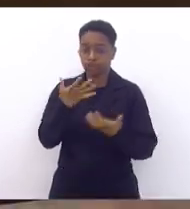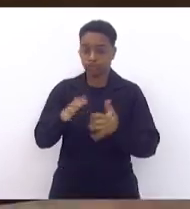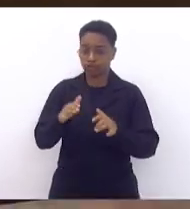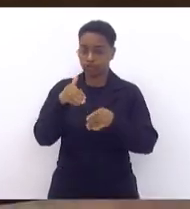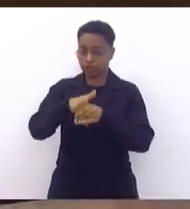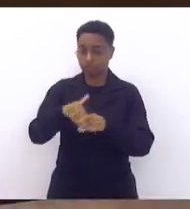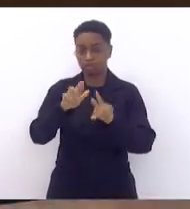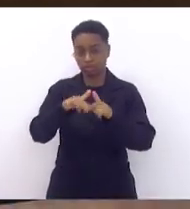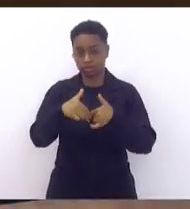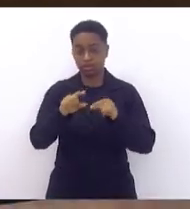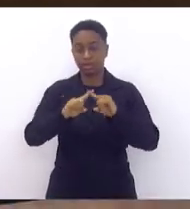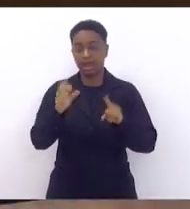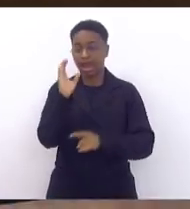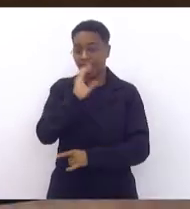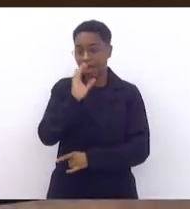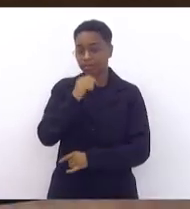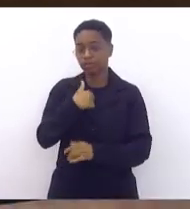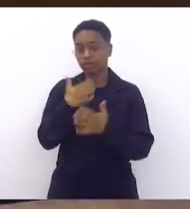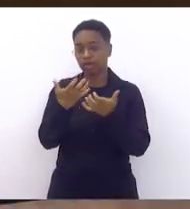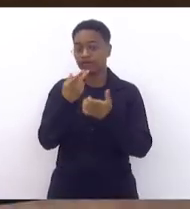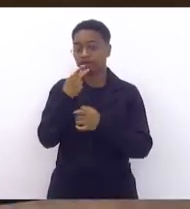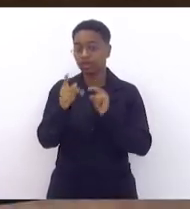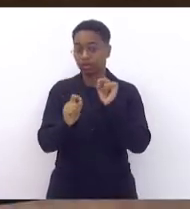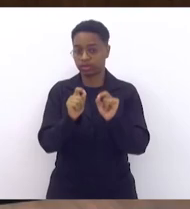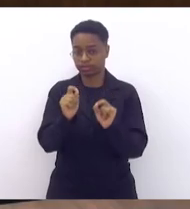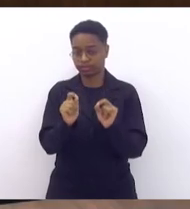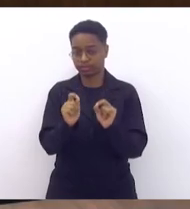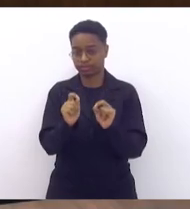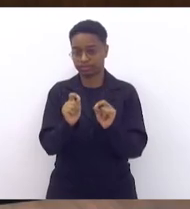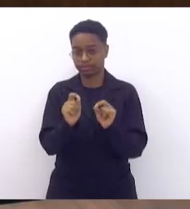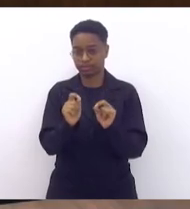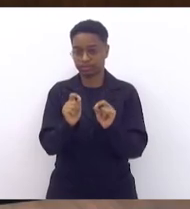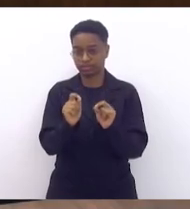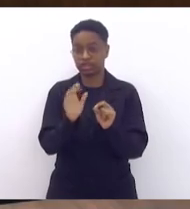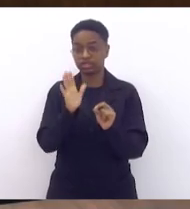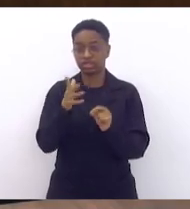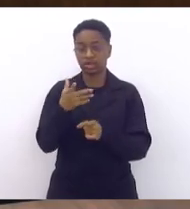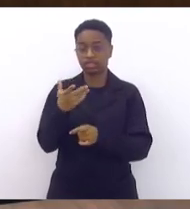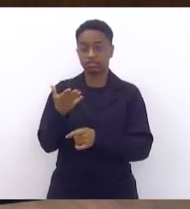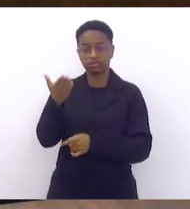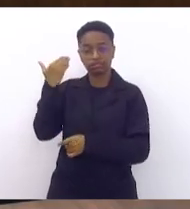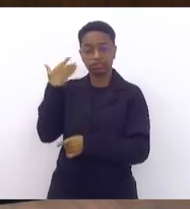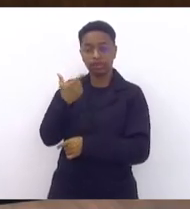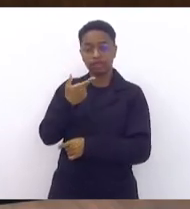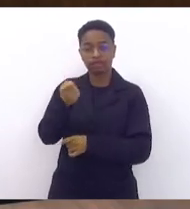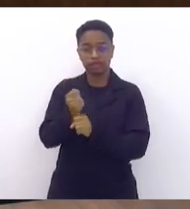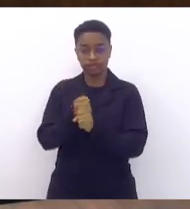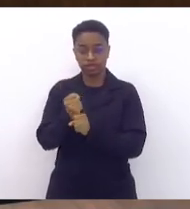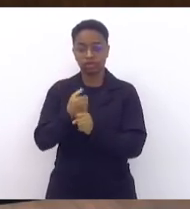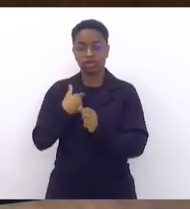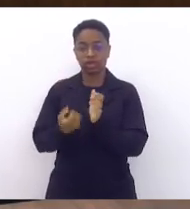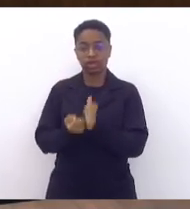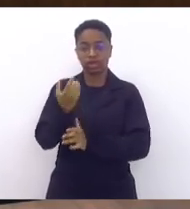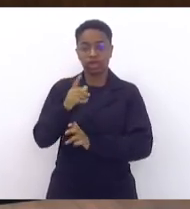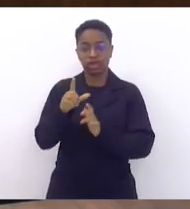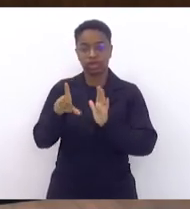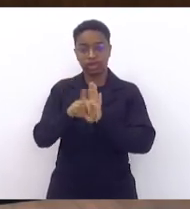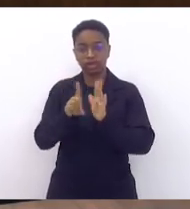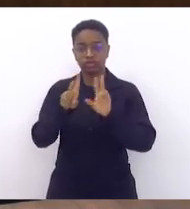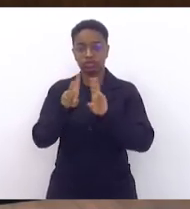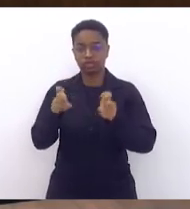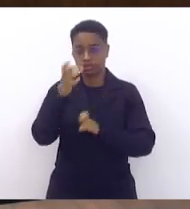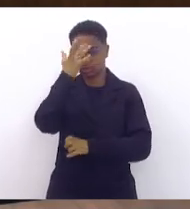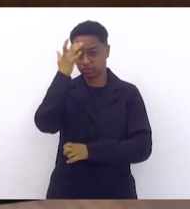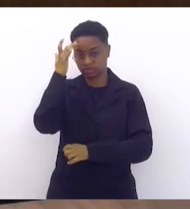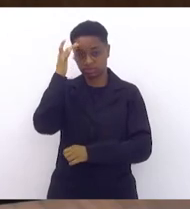rapidamente falar, deputada Tia Ju, o seguinte. Eu, há 20 anos atrás, fiz uma lei sobre saúde mental, humanizando a saúde